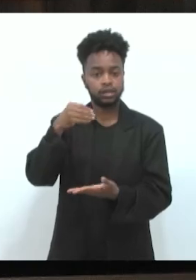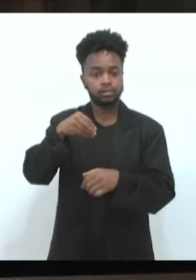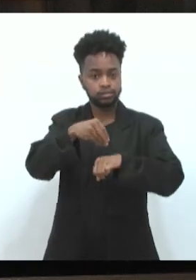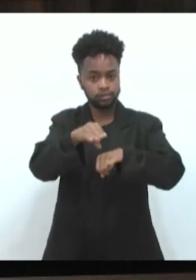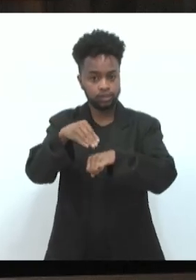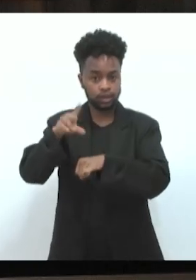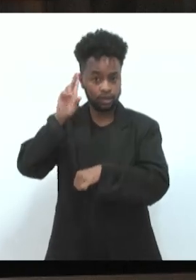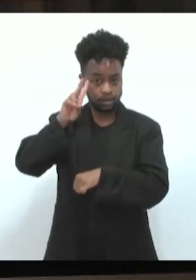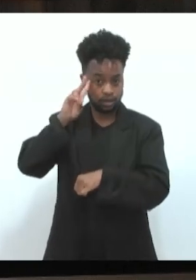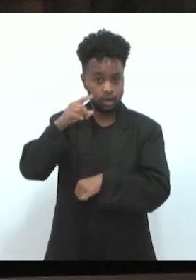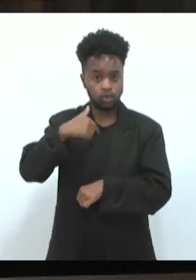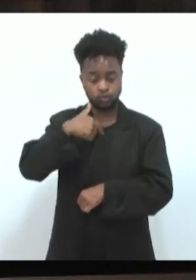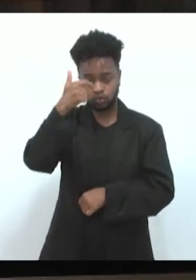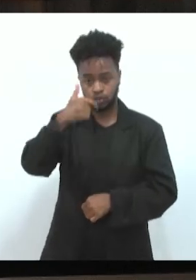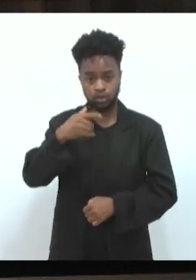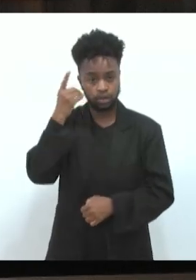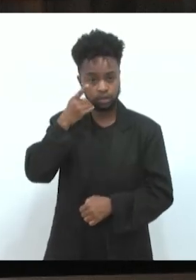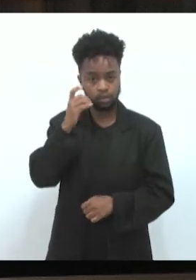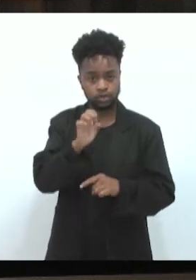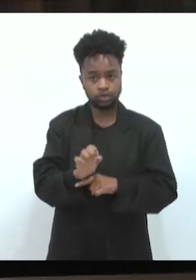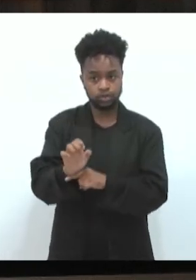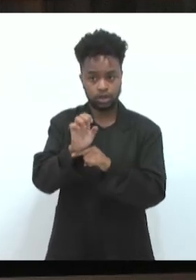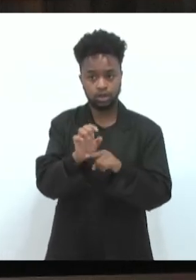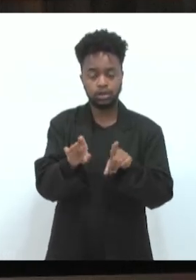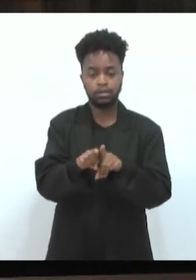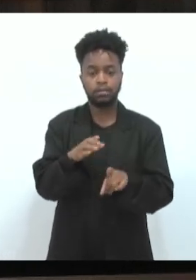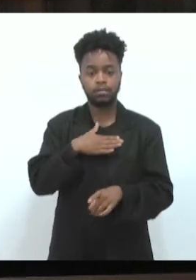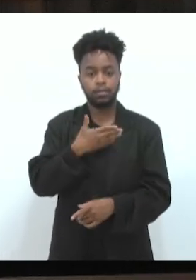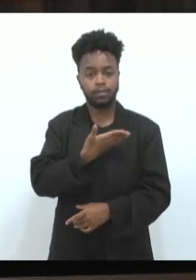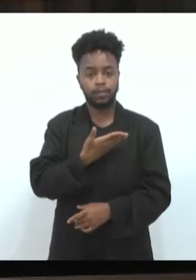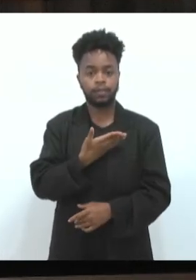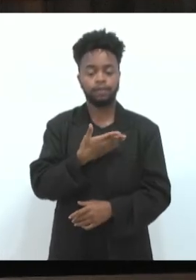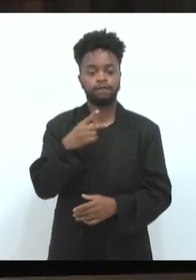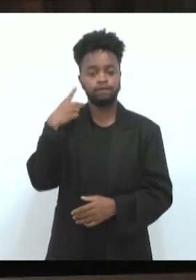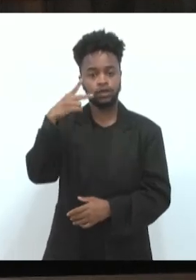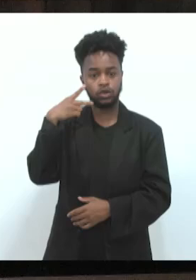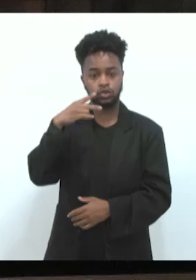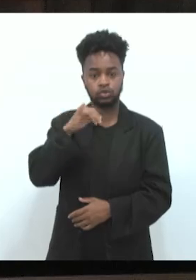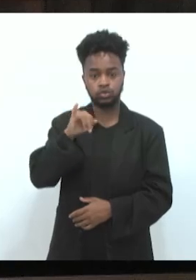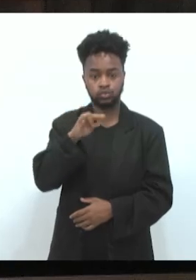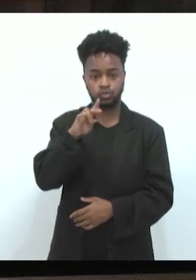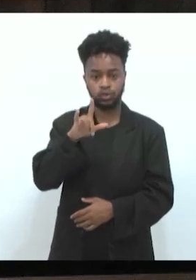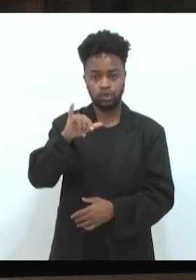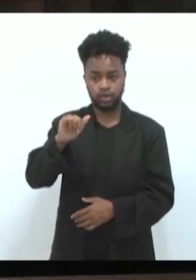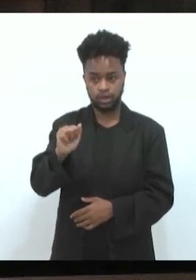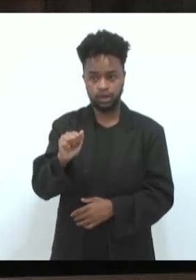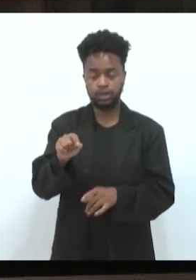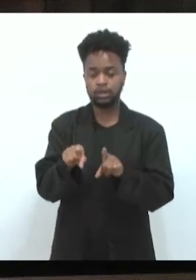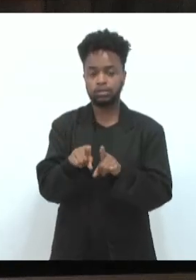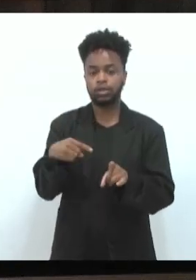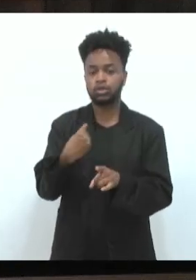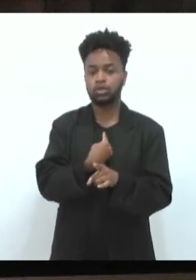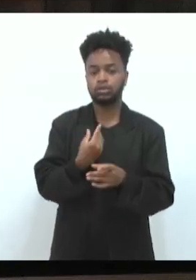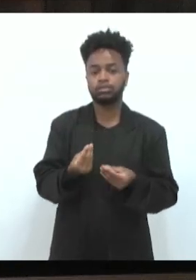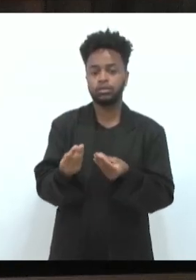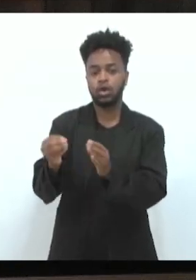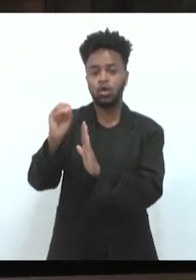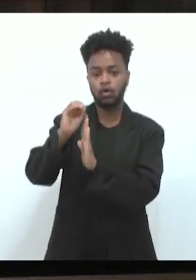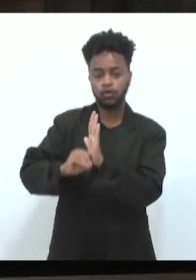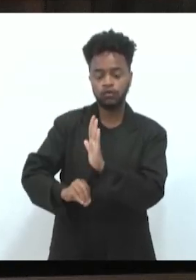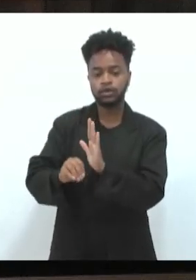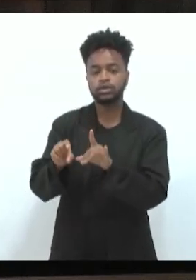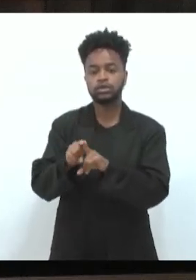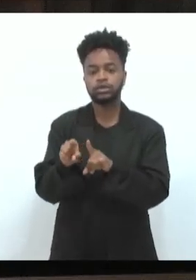estadual, petropolitano, a minha companheira vereadora Júlia Casamasso, e a gente tem oficiado, tem fiscalizado, tem denunciado,